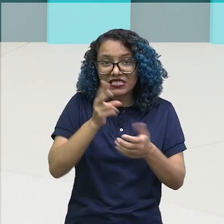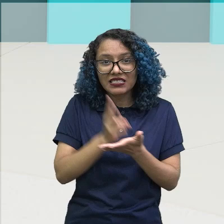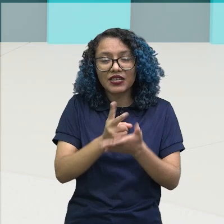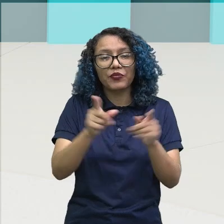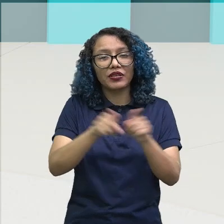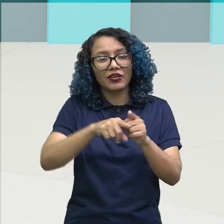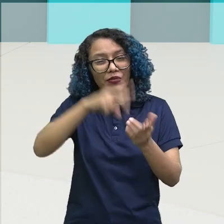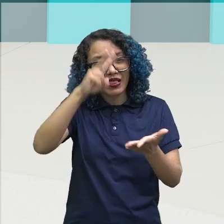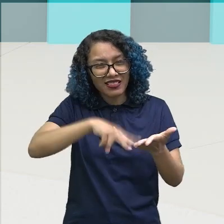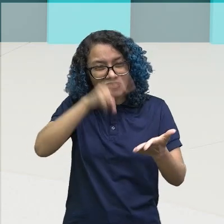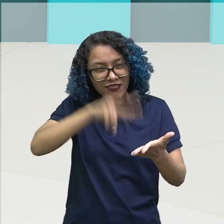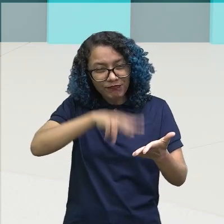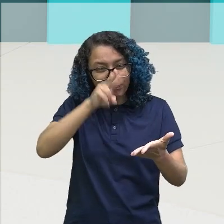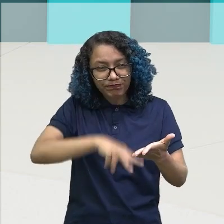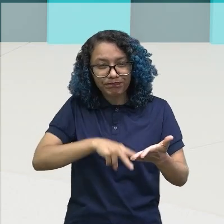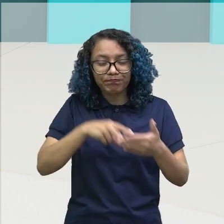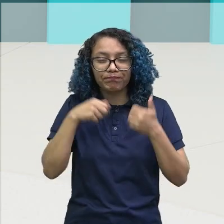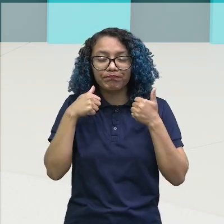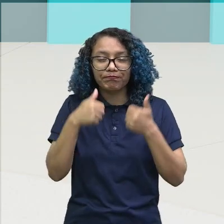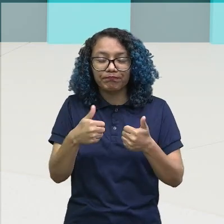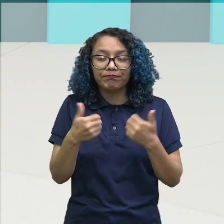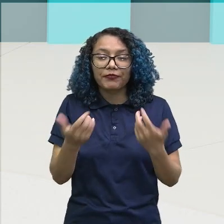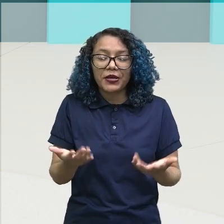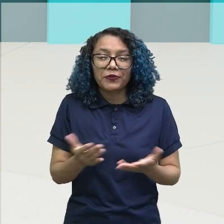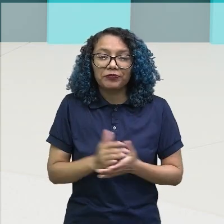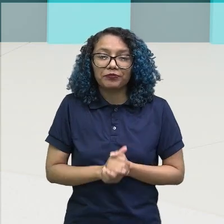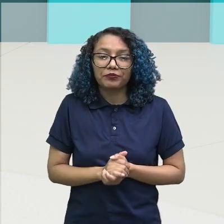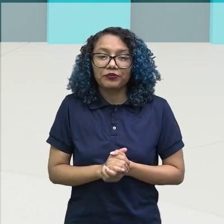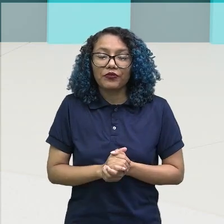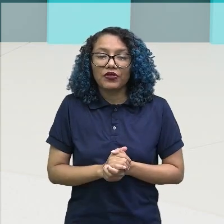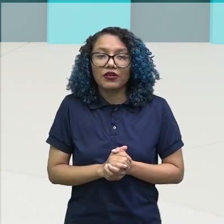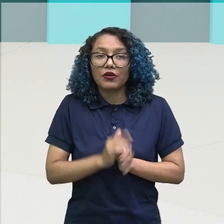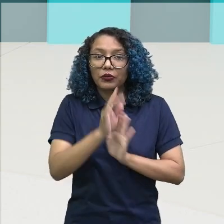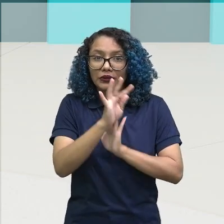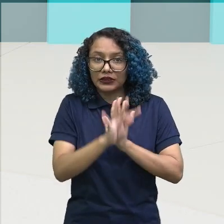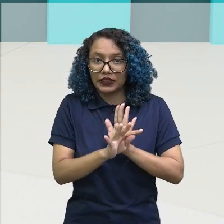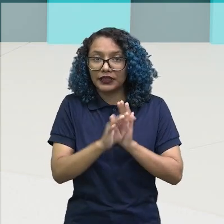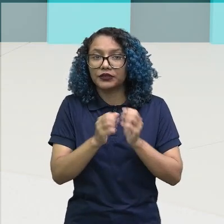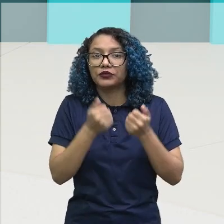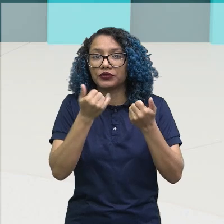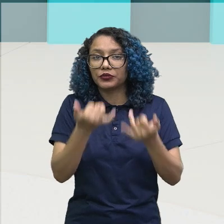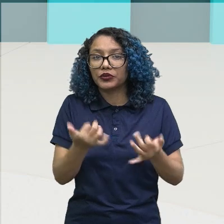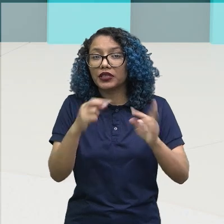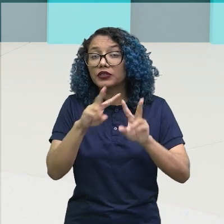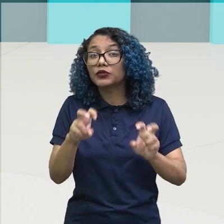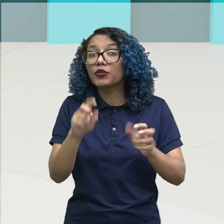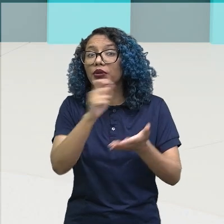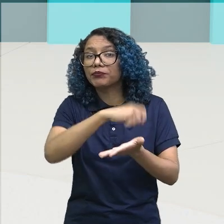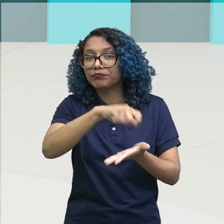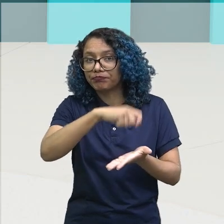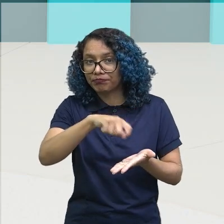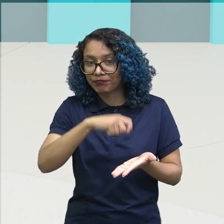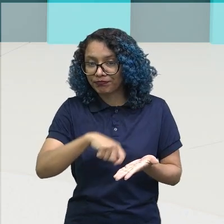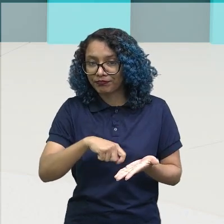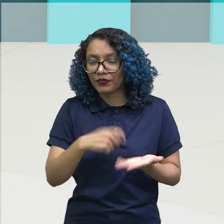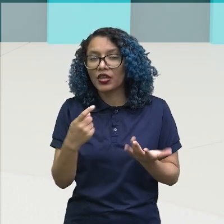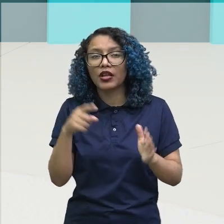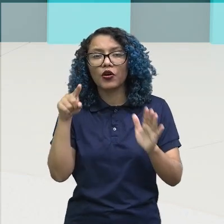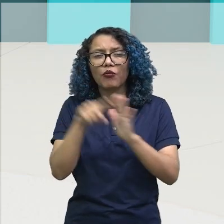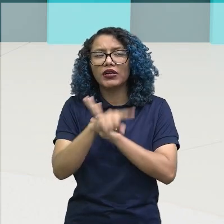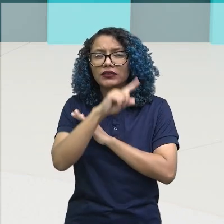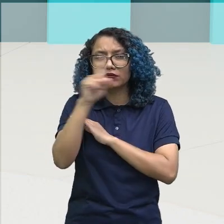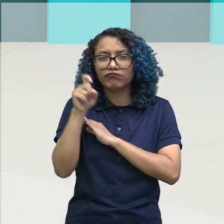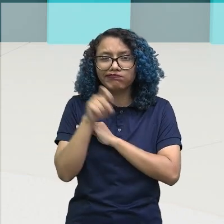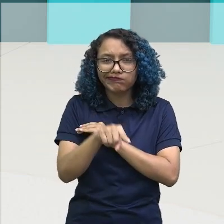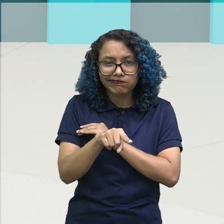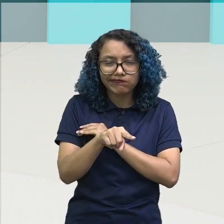Observem que o nosso texto, a gente fala, aborda justamente a questão da escrita. E ele começa com um questionamento.